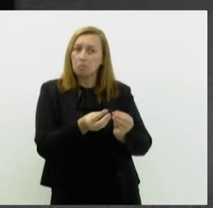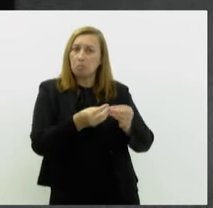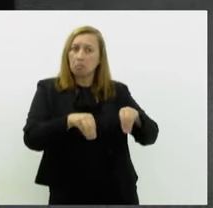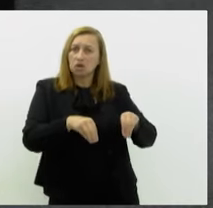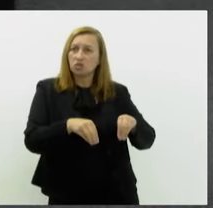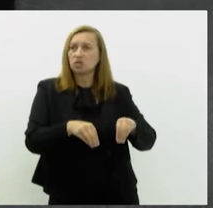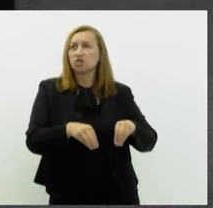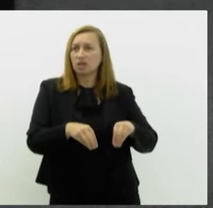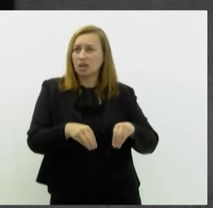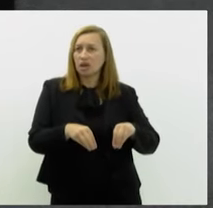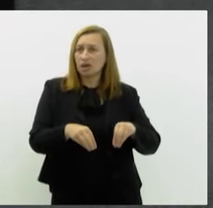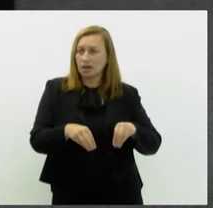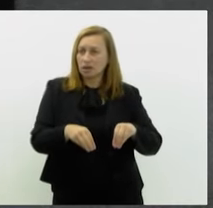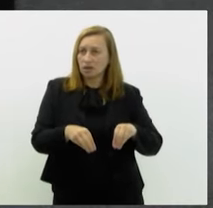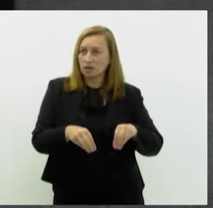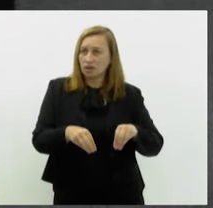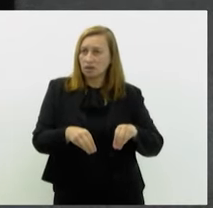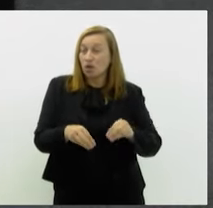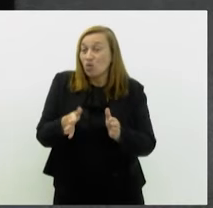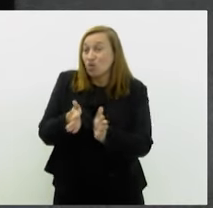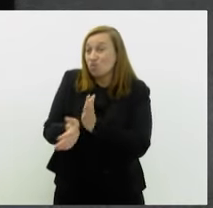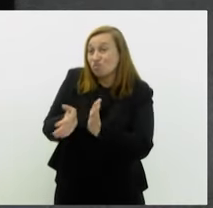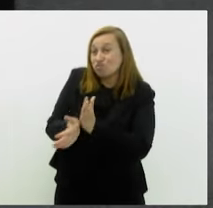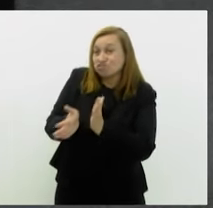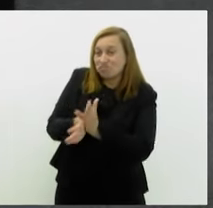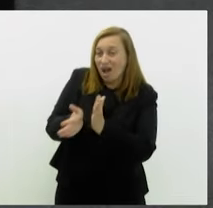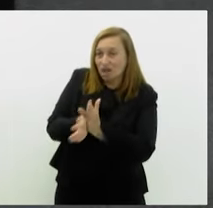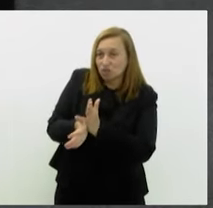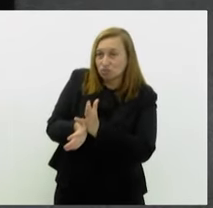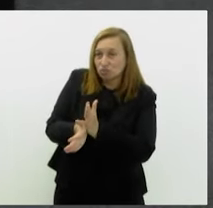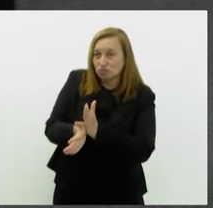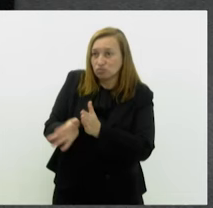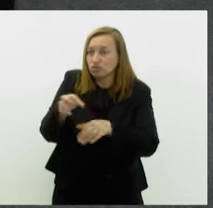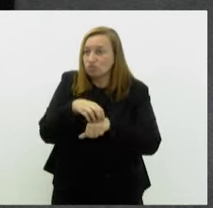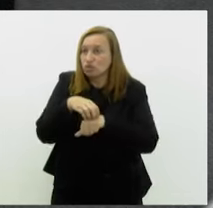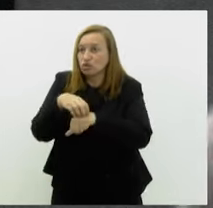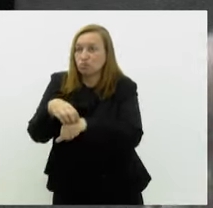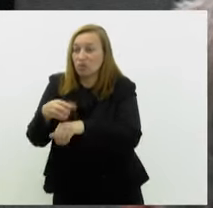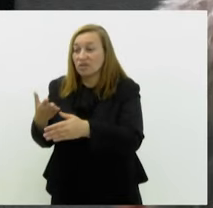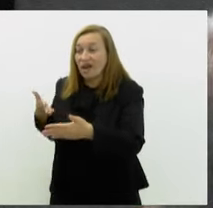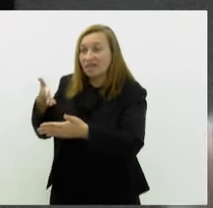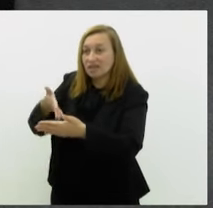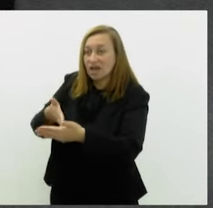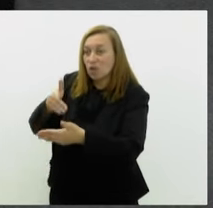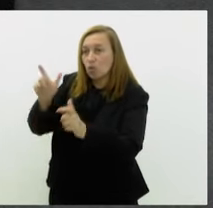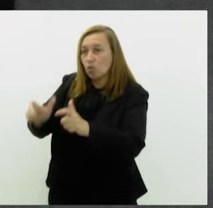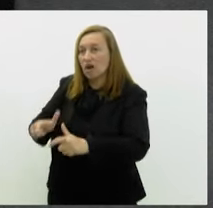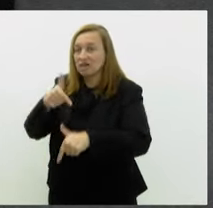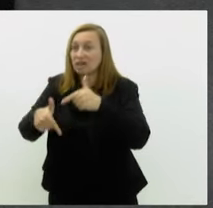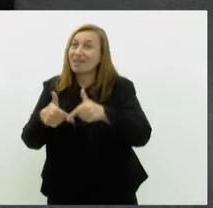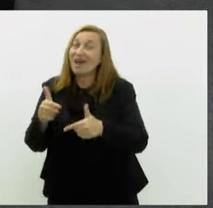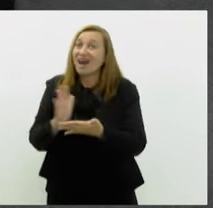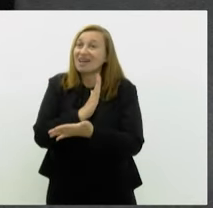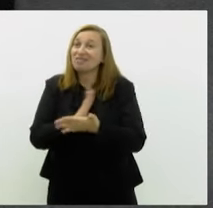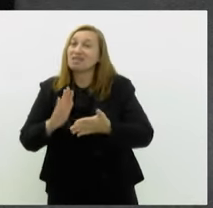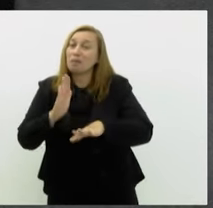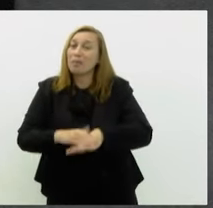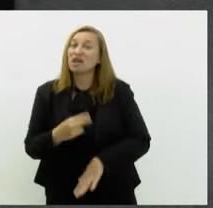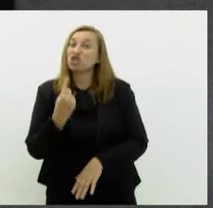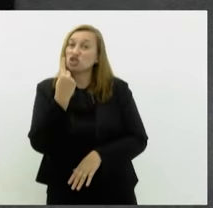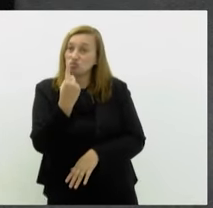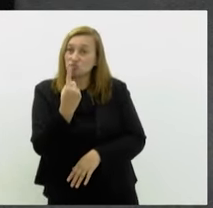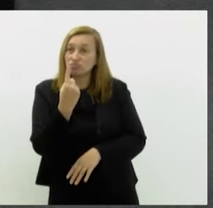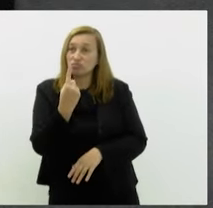relação a exatamente o custo de um transporte, geralmente até com mais de um meio de